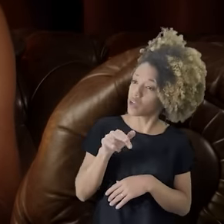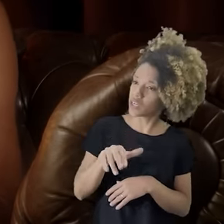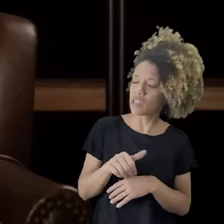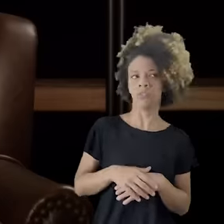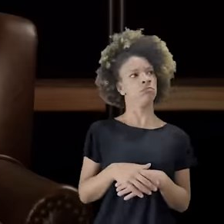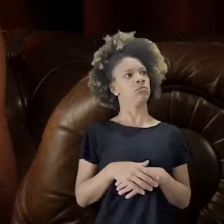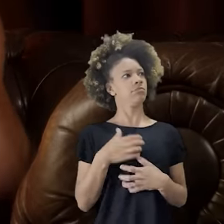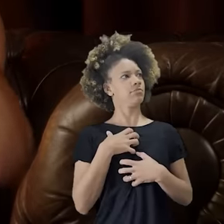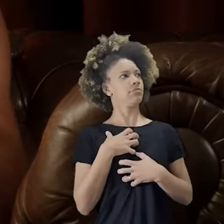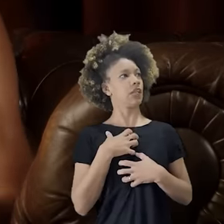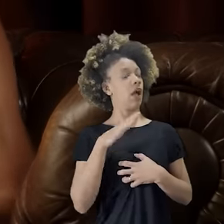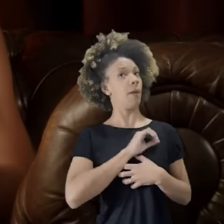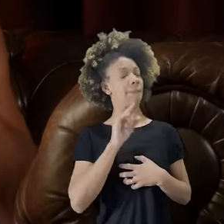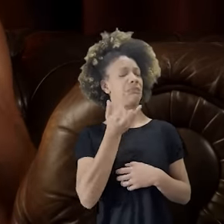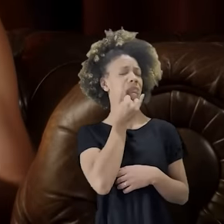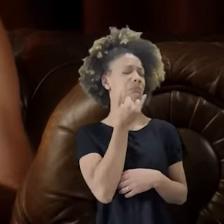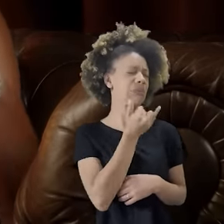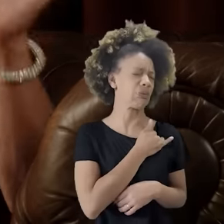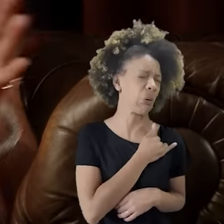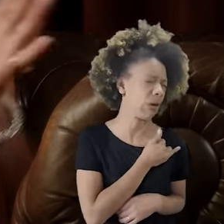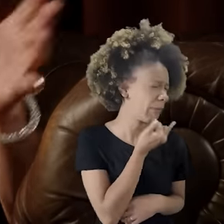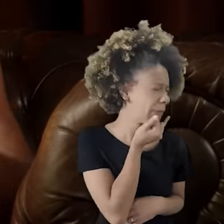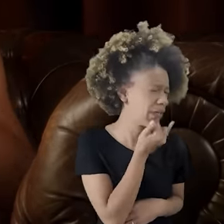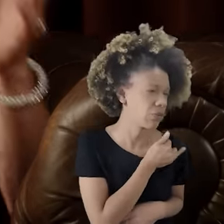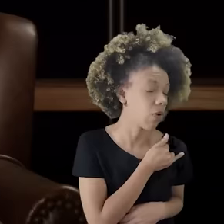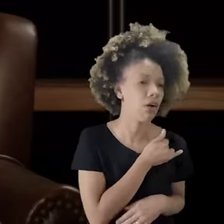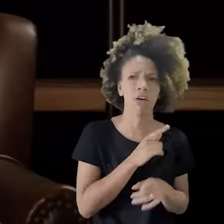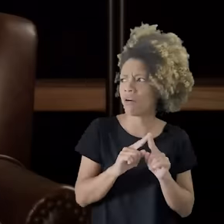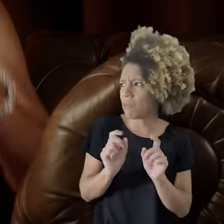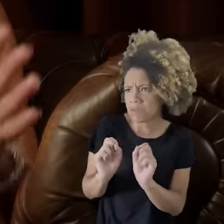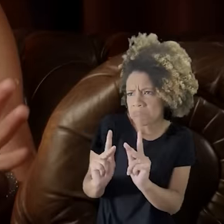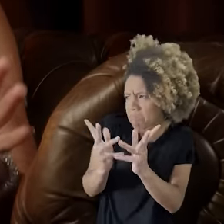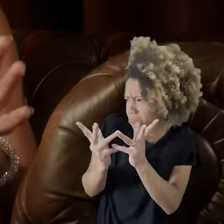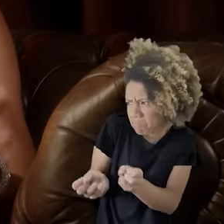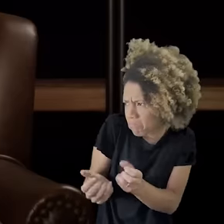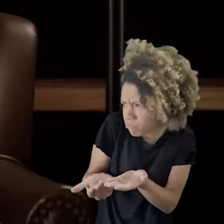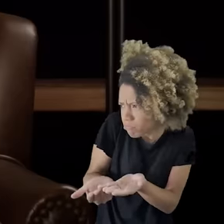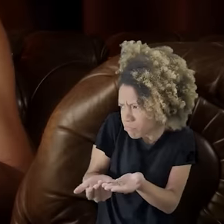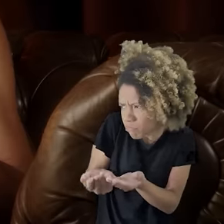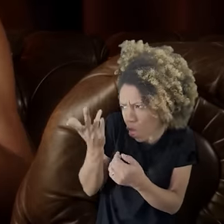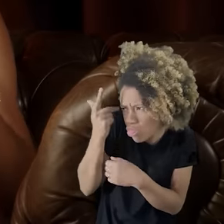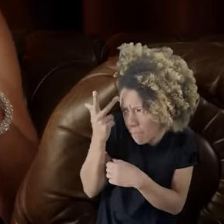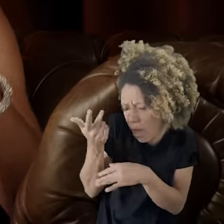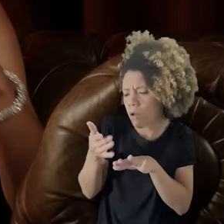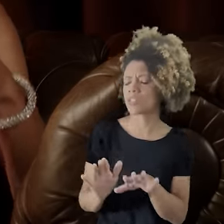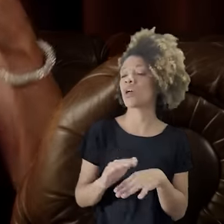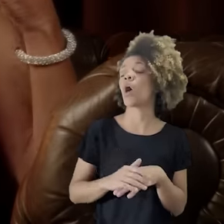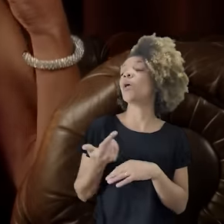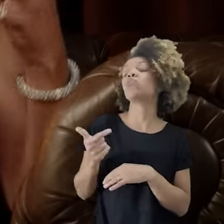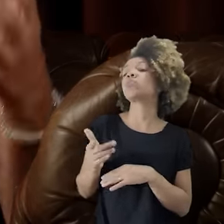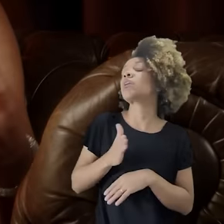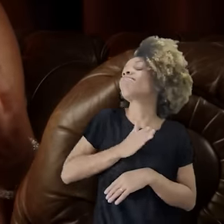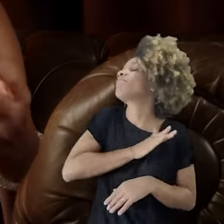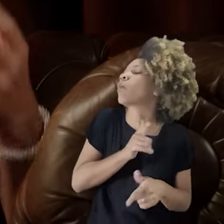Carolina pelo amor de Deus me desculpa me perdoa não sei o quê mas só que eu largo de boa então eu não